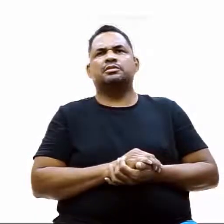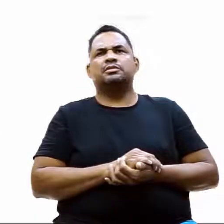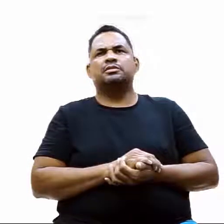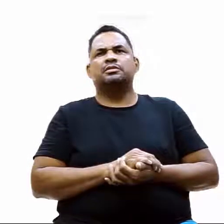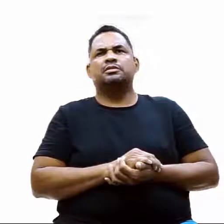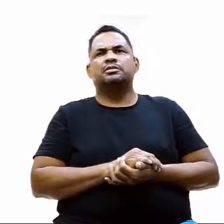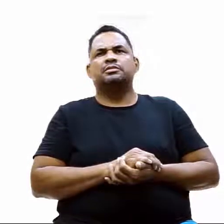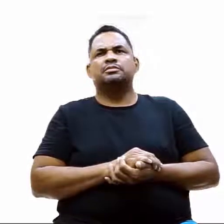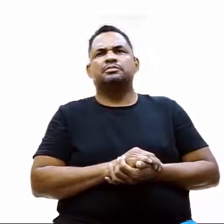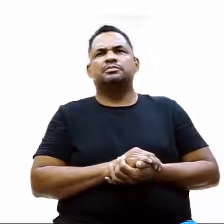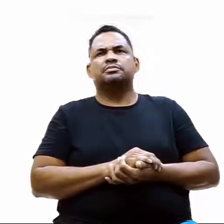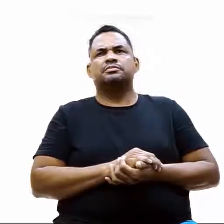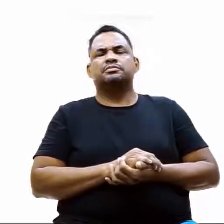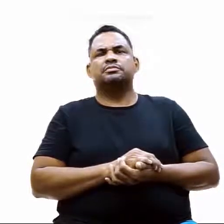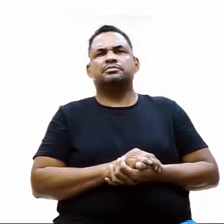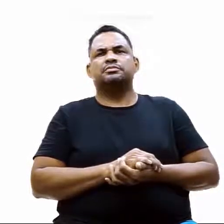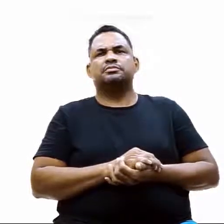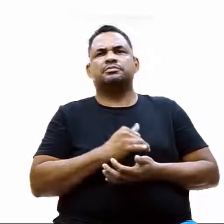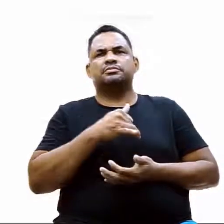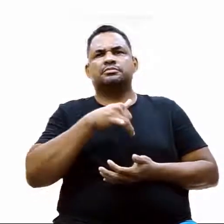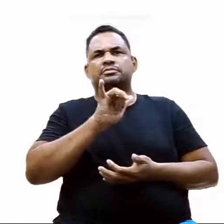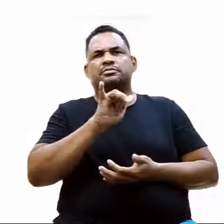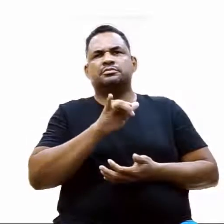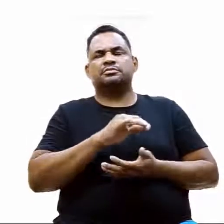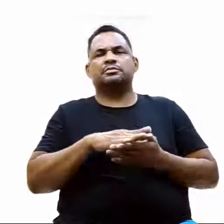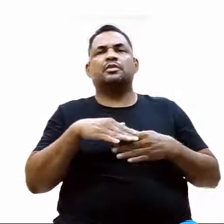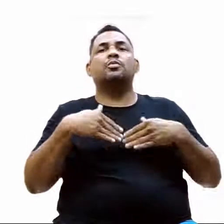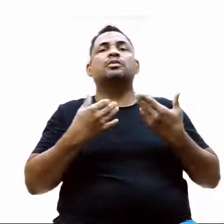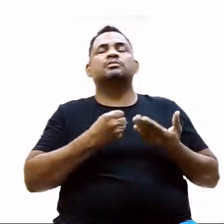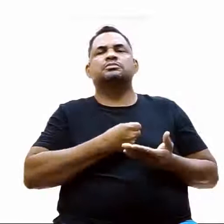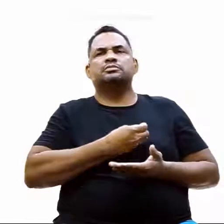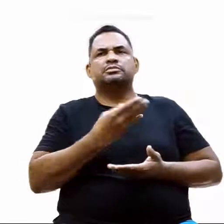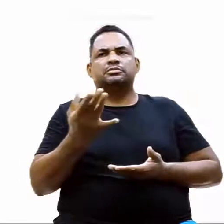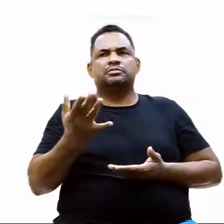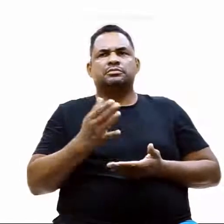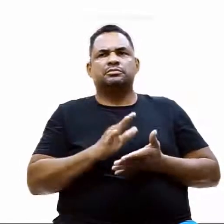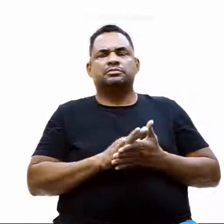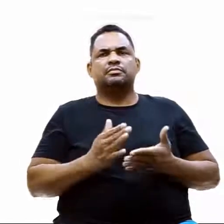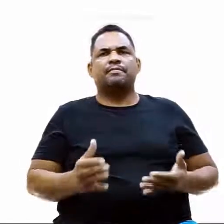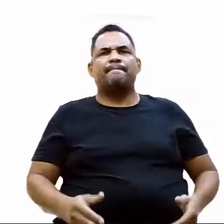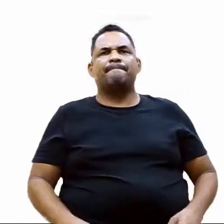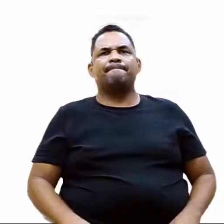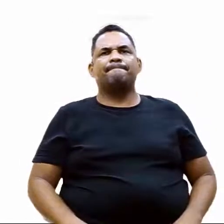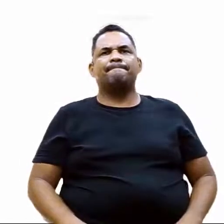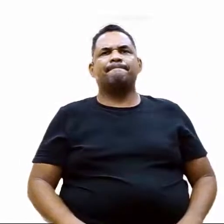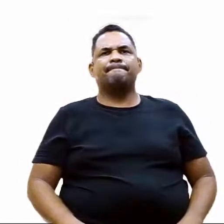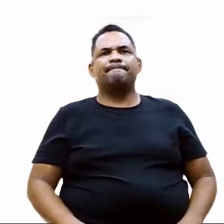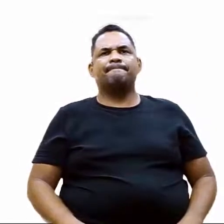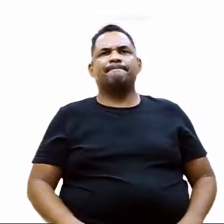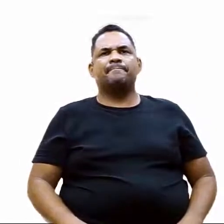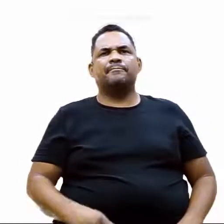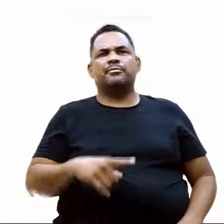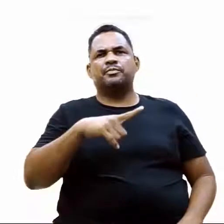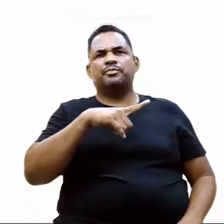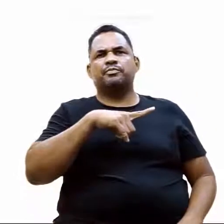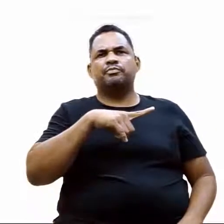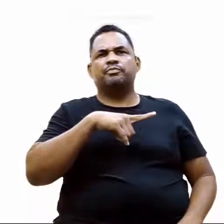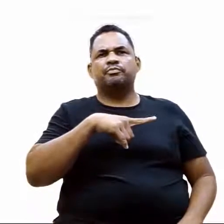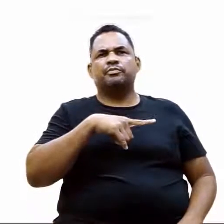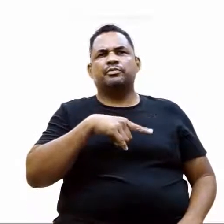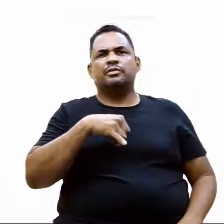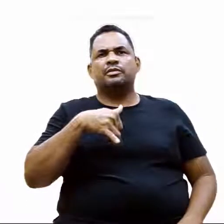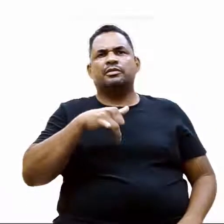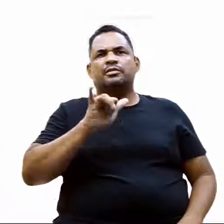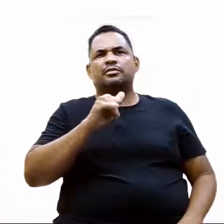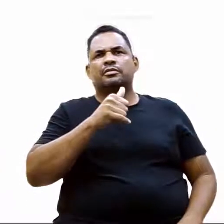Temos que o Y aqui, quanto que foi? Olha só, eu tenho que o Y